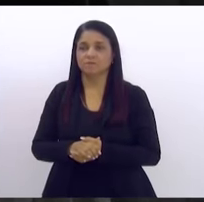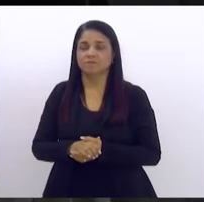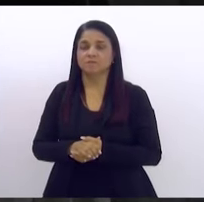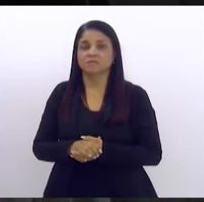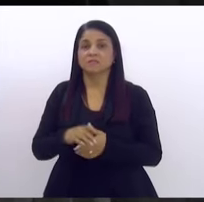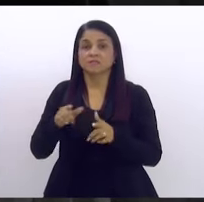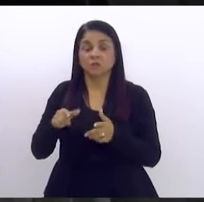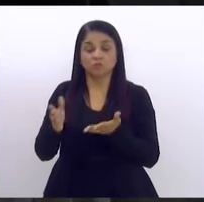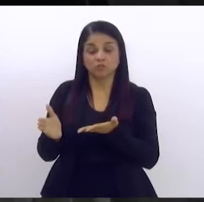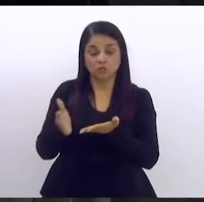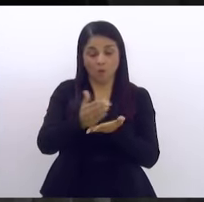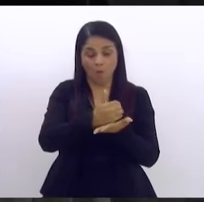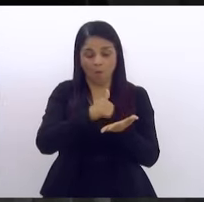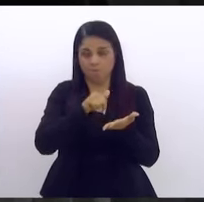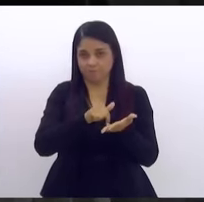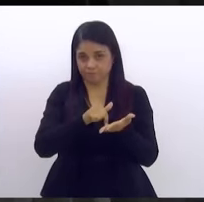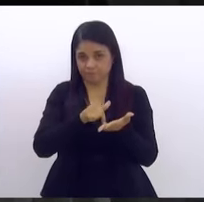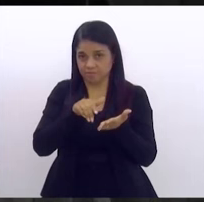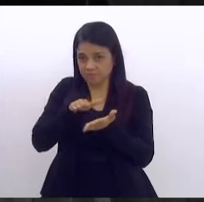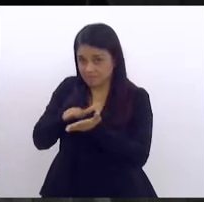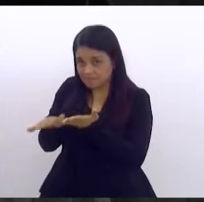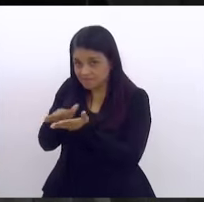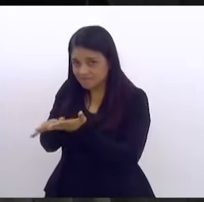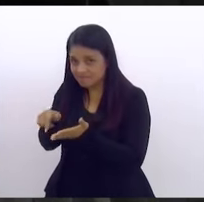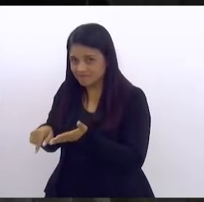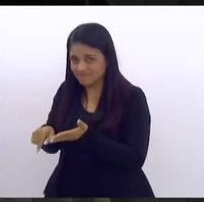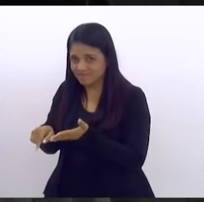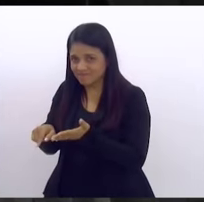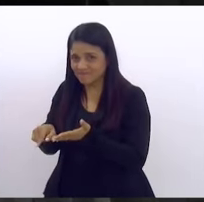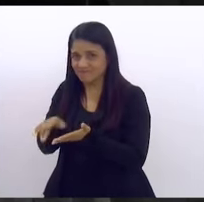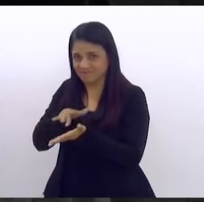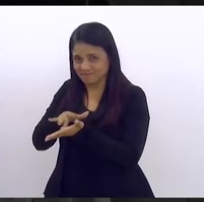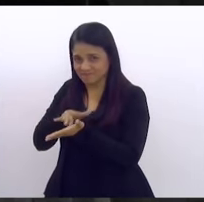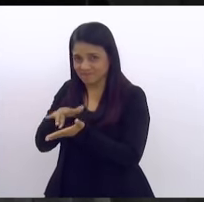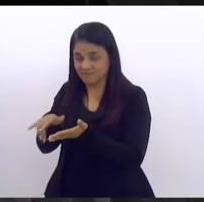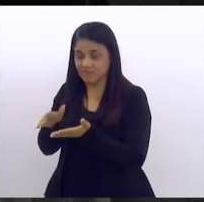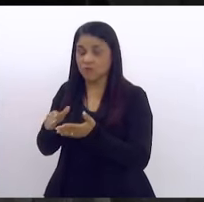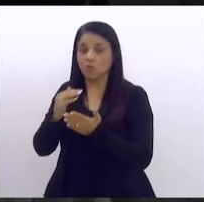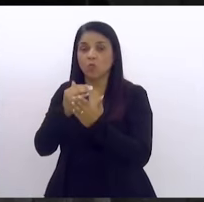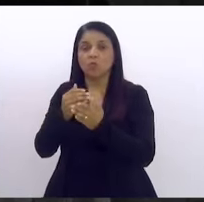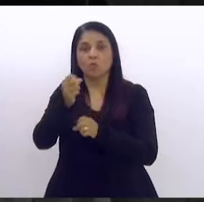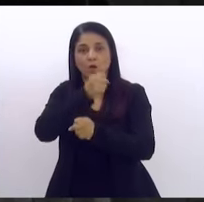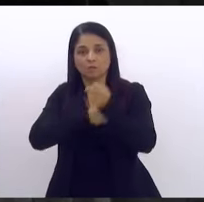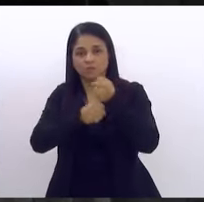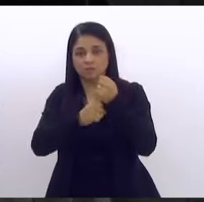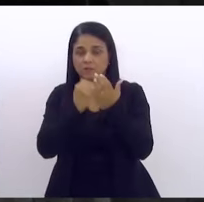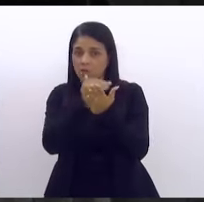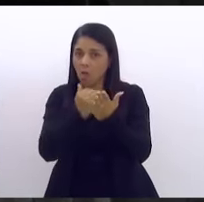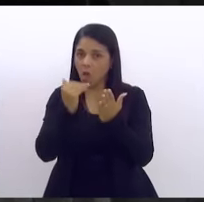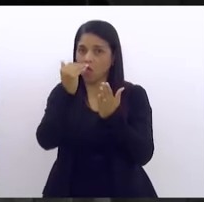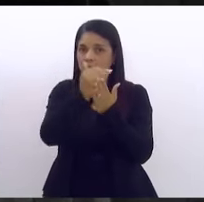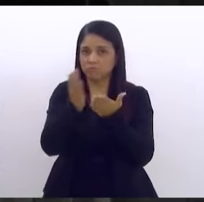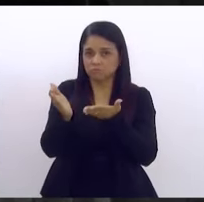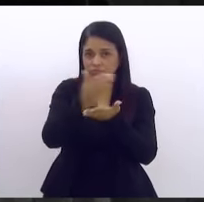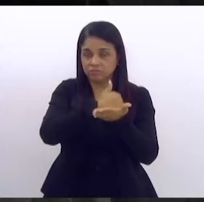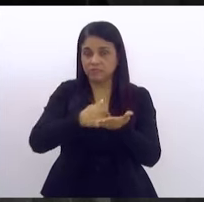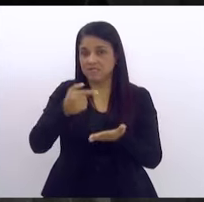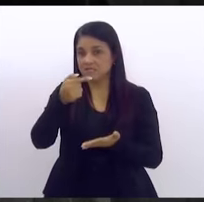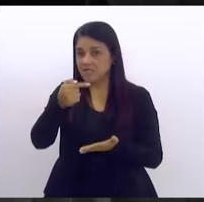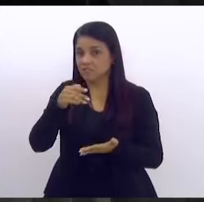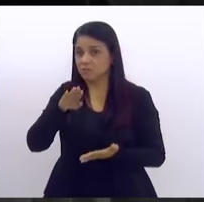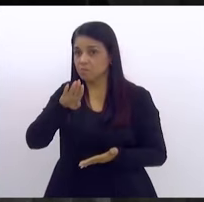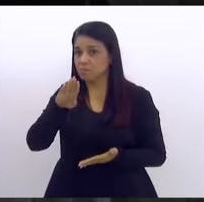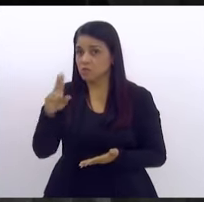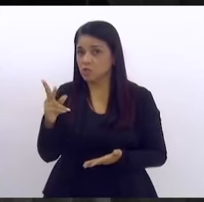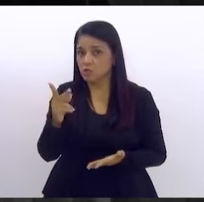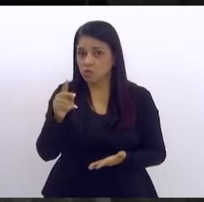aumentando as receitas. Ano passado, nós aumentamos a receita do Estado em 7 bilhões de reais,